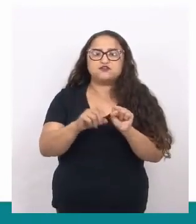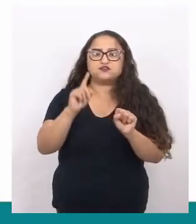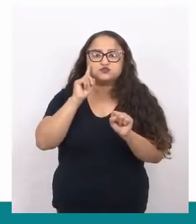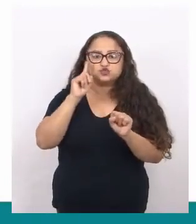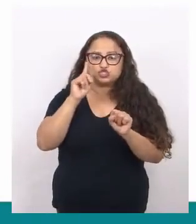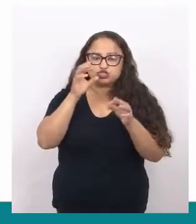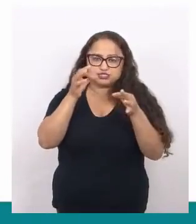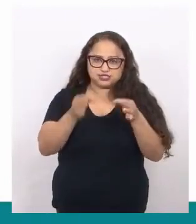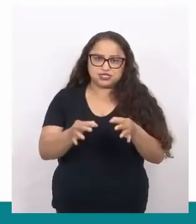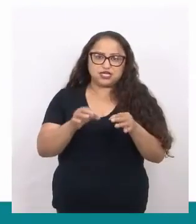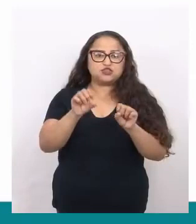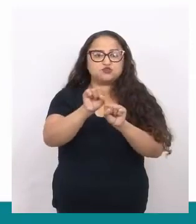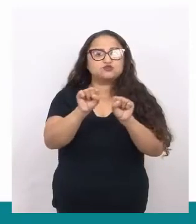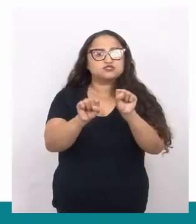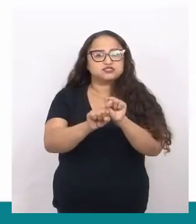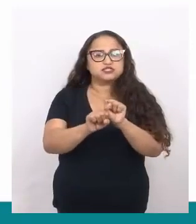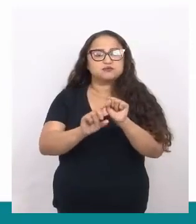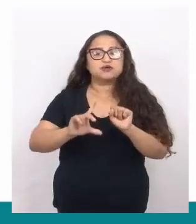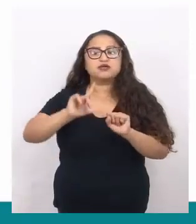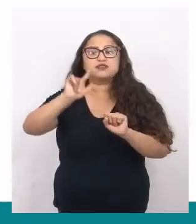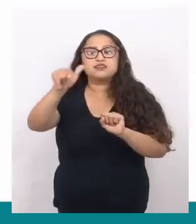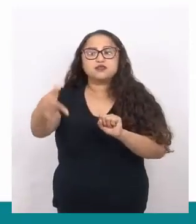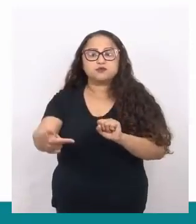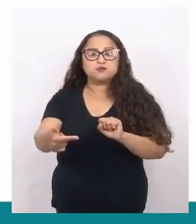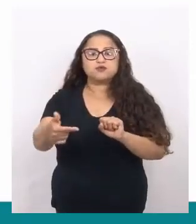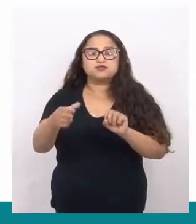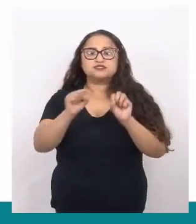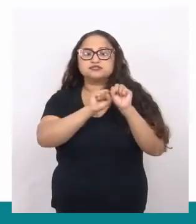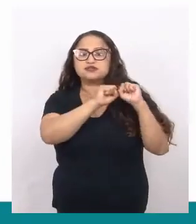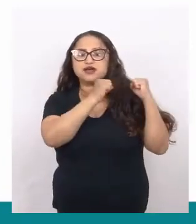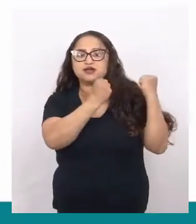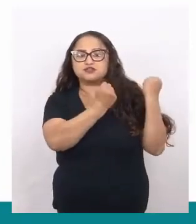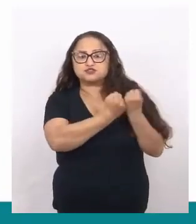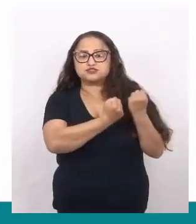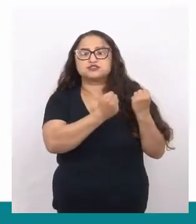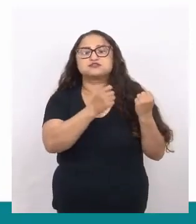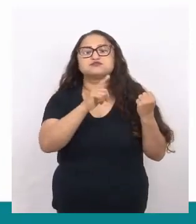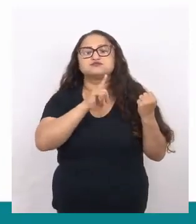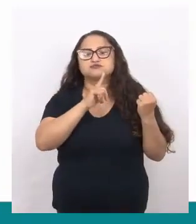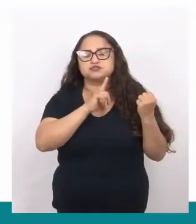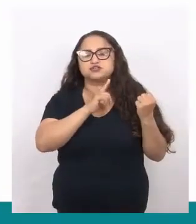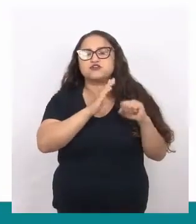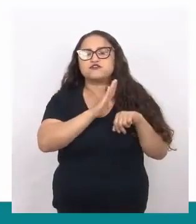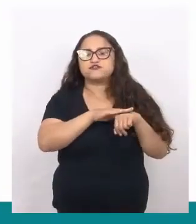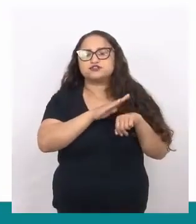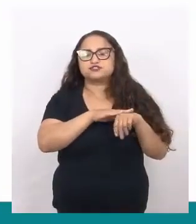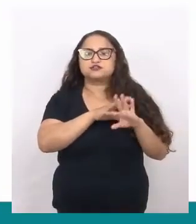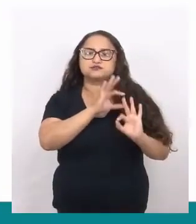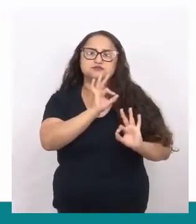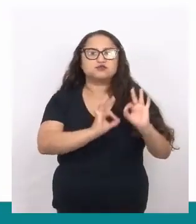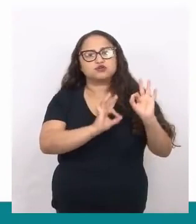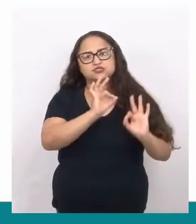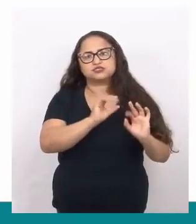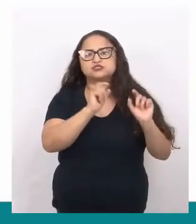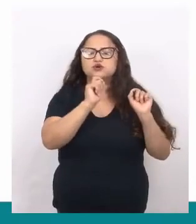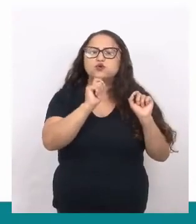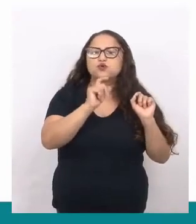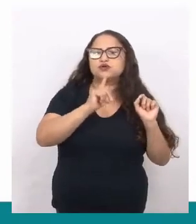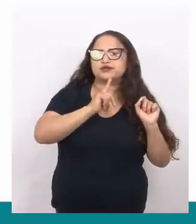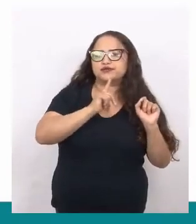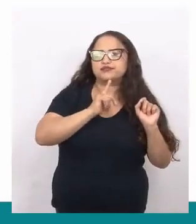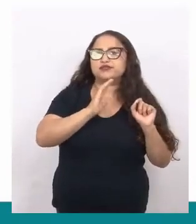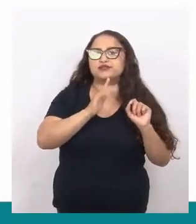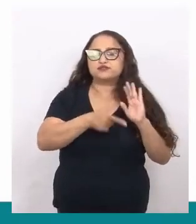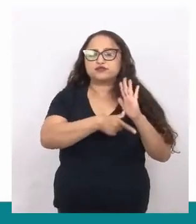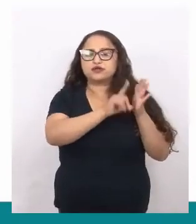atribuição no sistema e no dia seguinte a associação para que possam ser feitos ajustes do que foi atribuído no dia anterior.